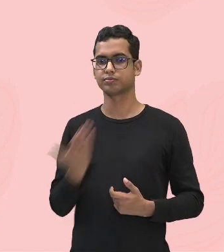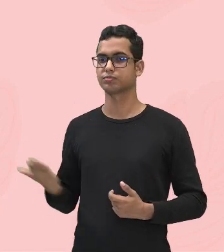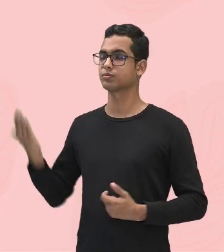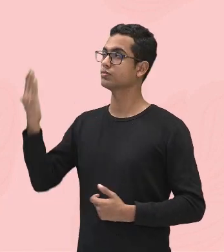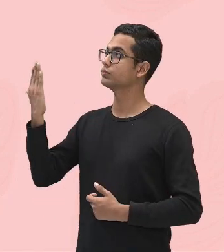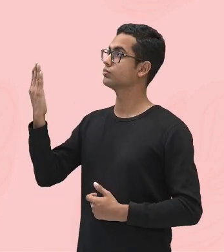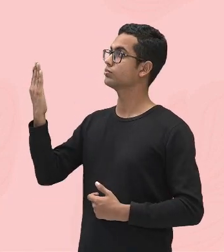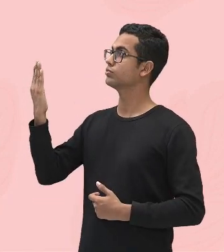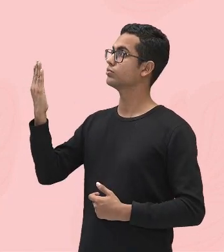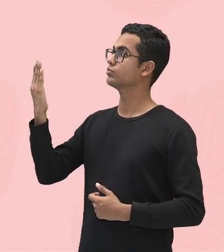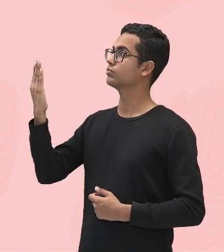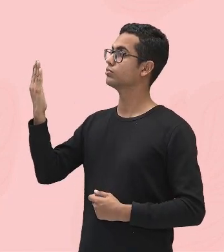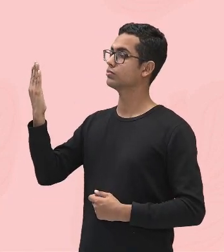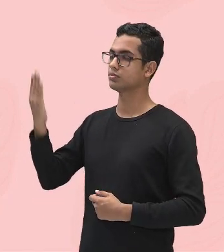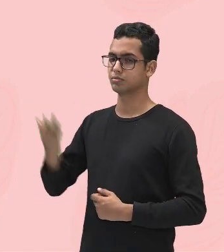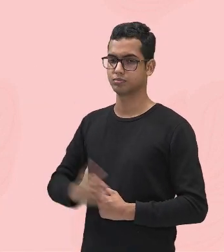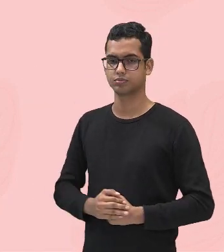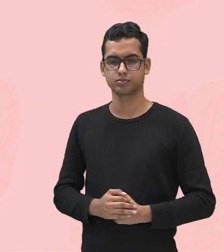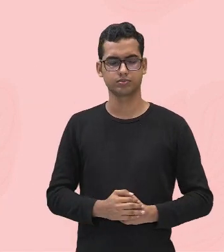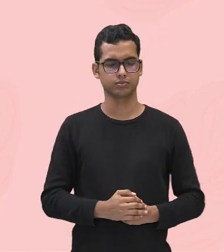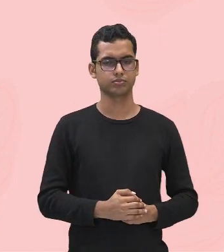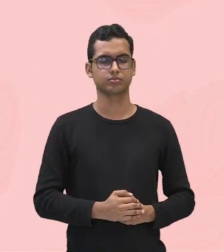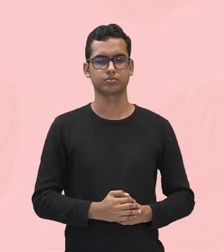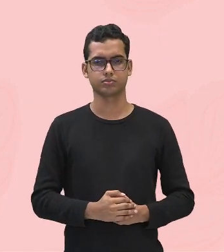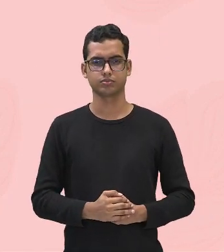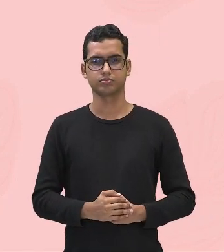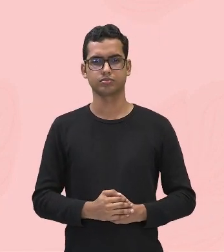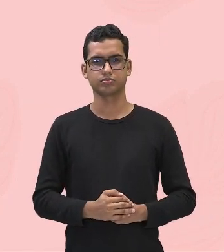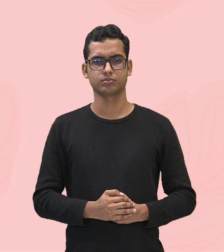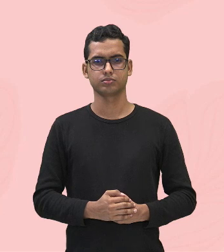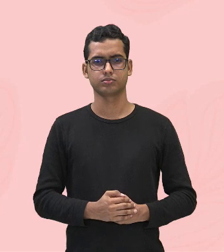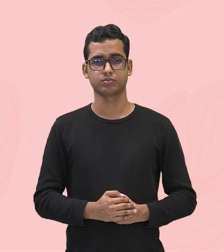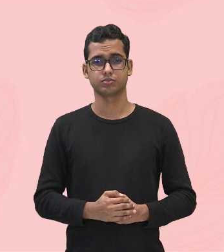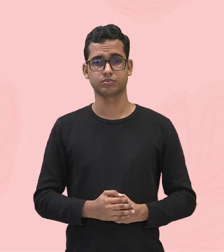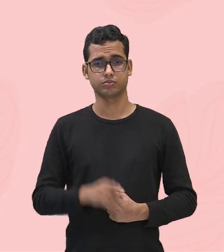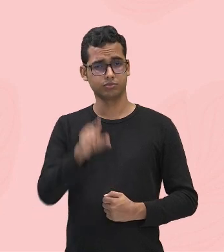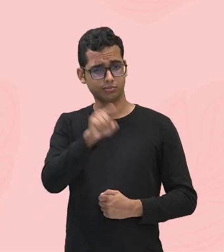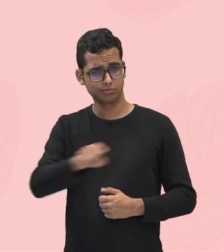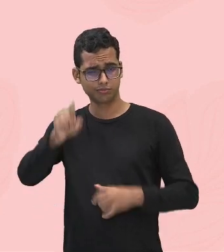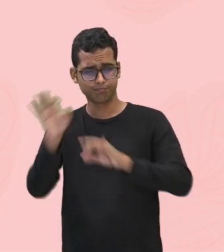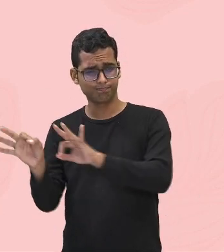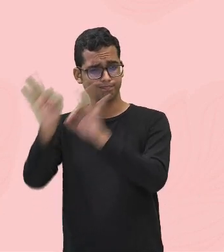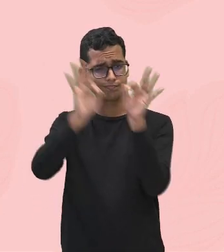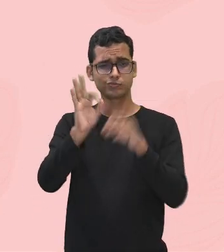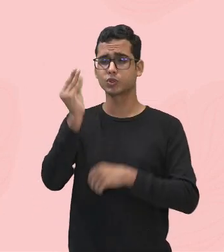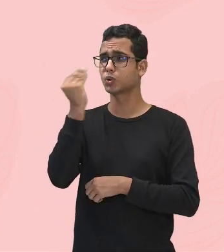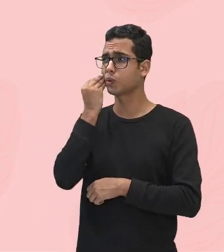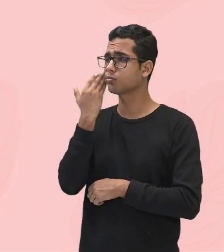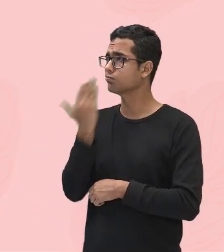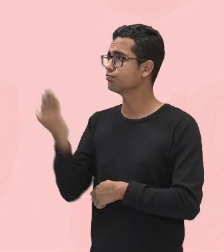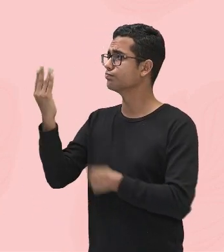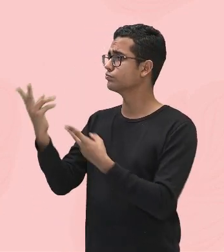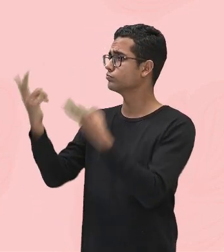vivís, ellos viven. E aqui, se vocês forem observar, nós temos algumas